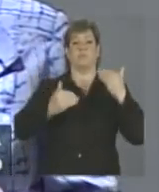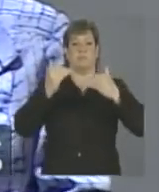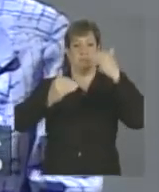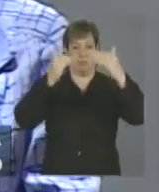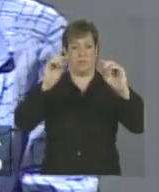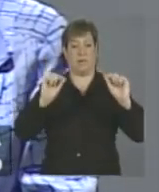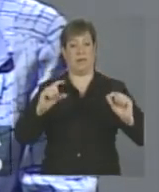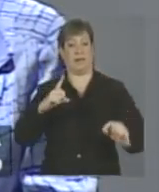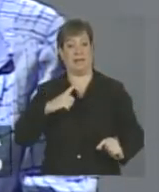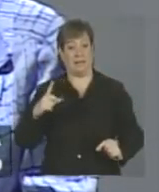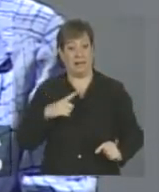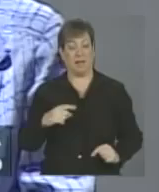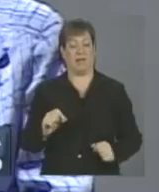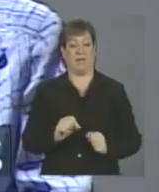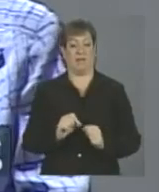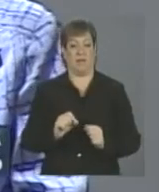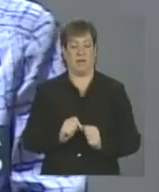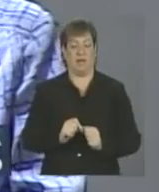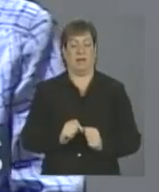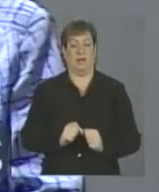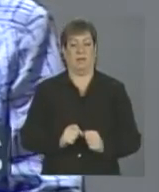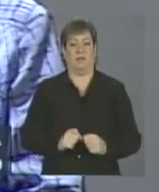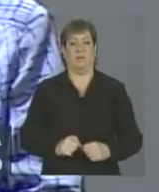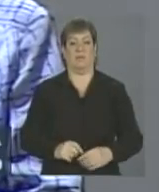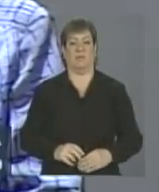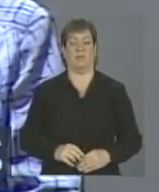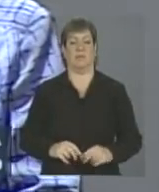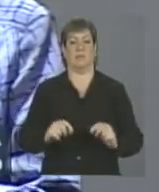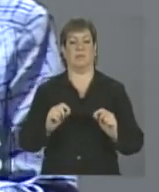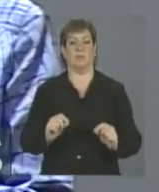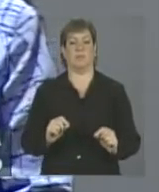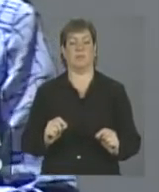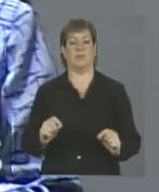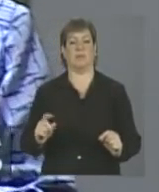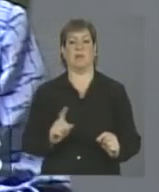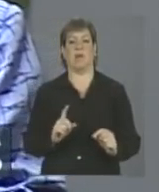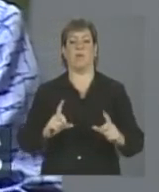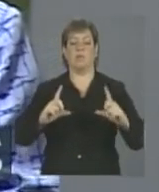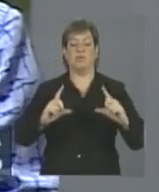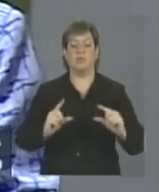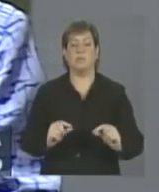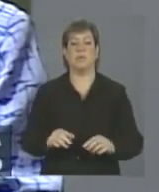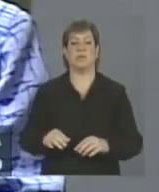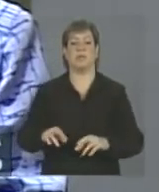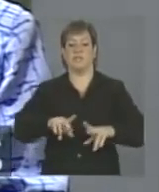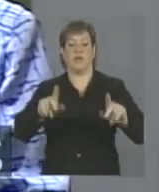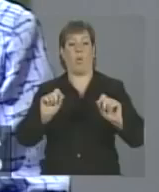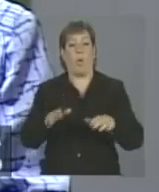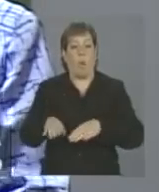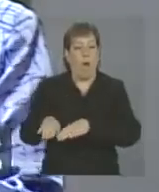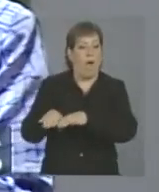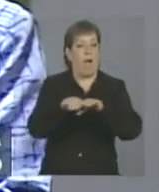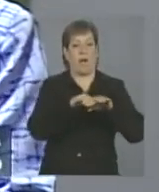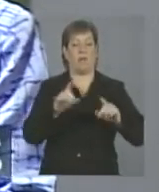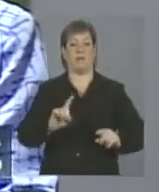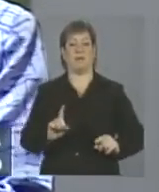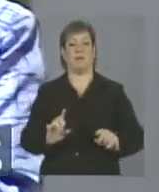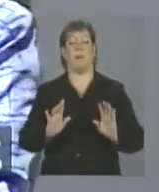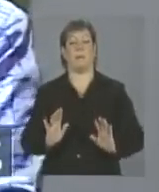o crescimento tem levado não uma diminuição das diferenças, não uma diminuição das